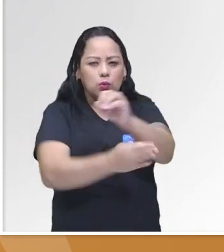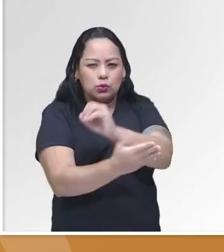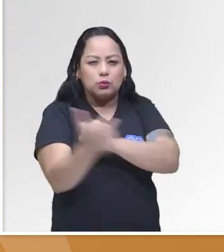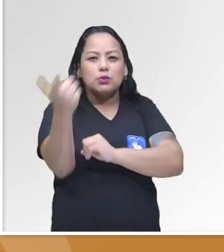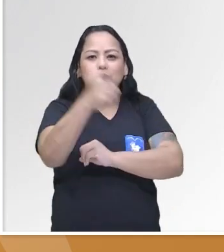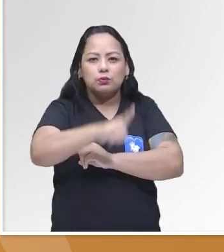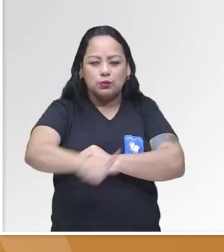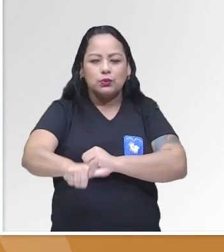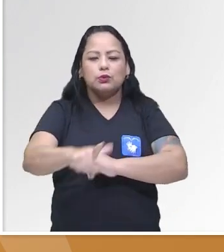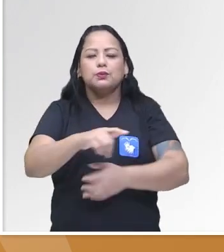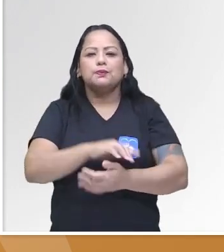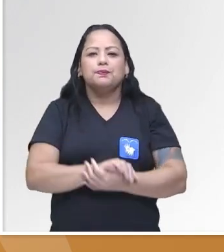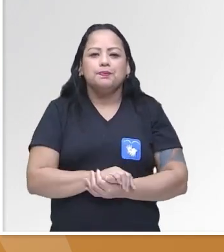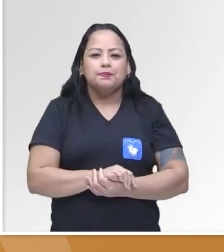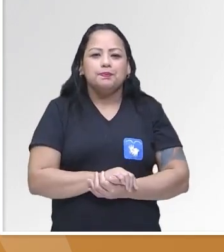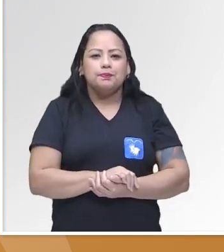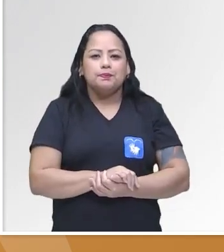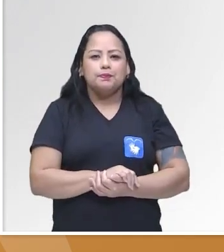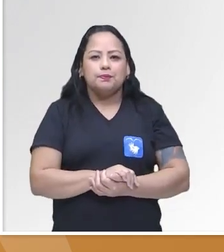milenar,